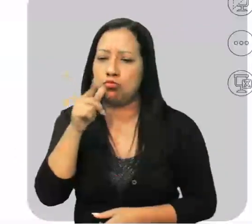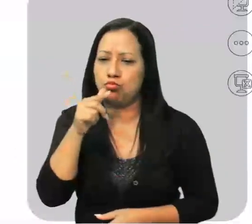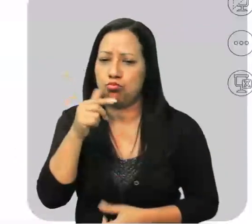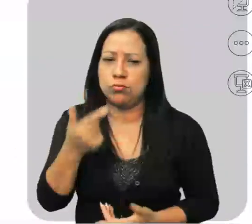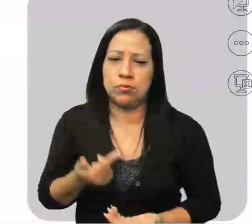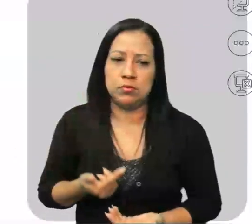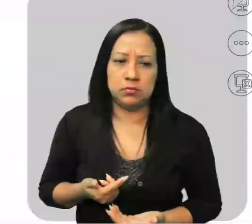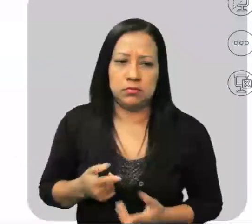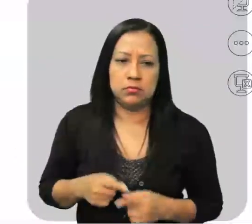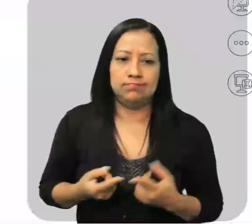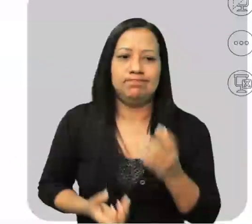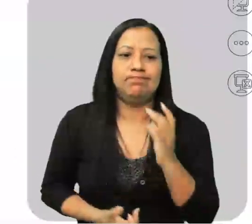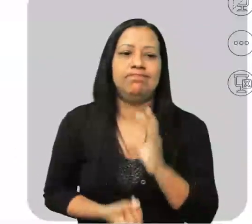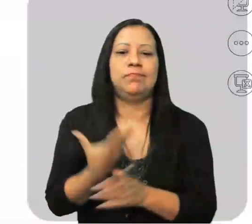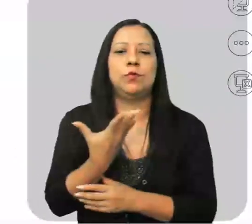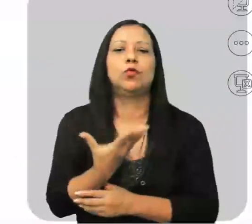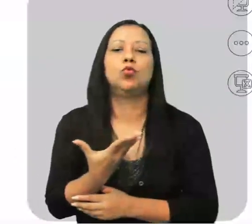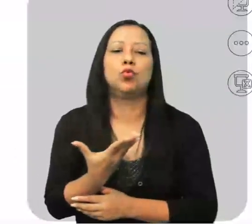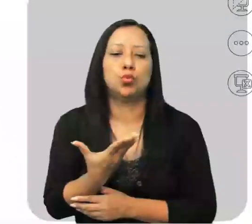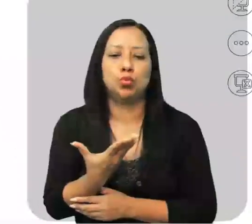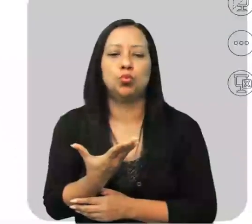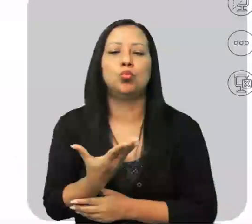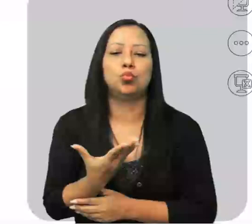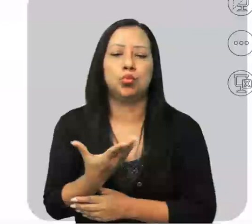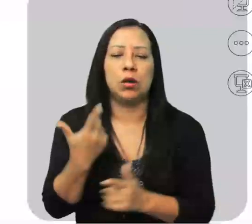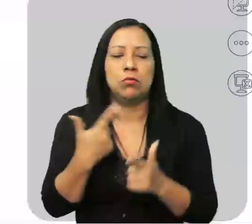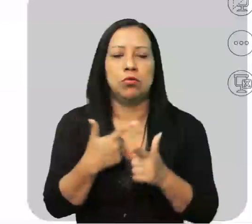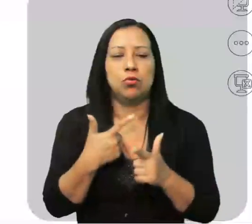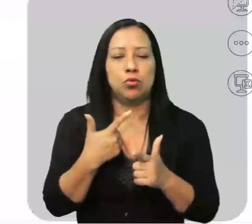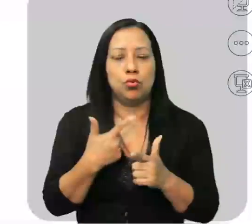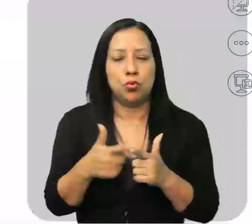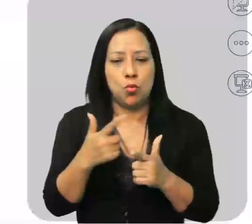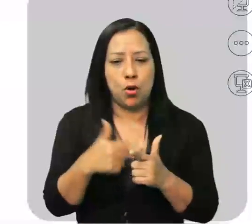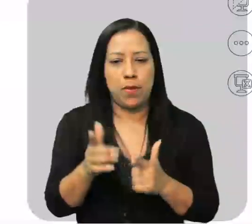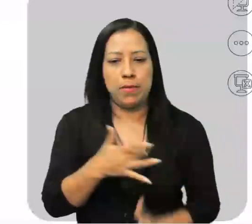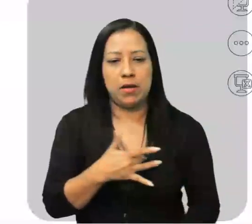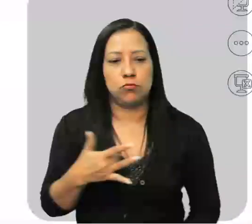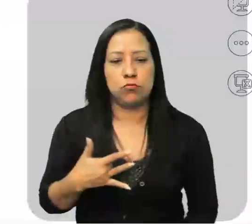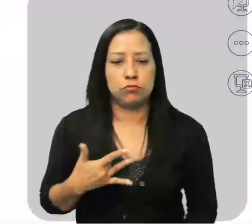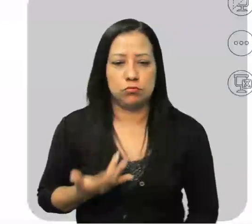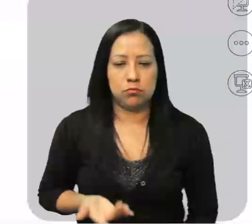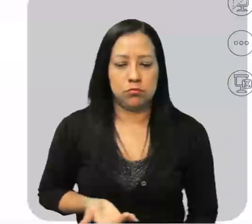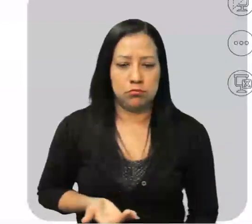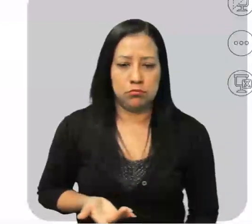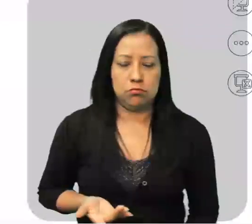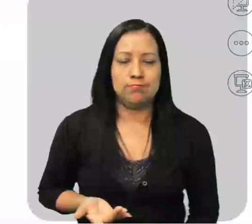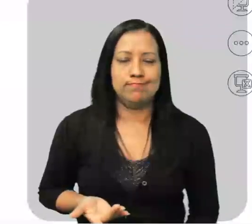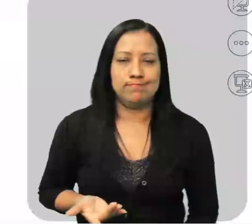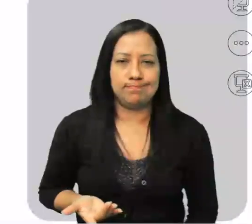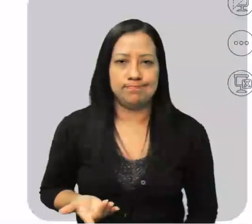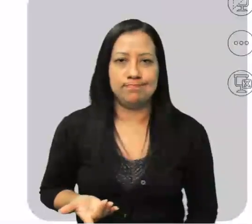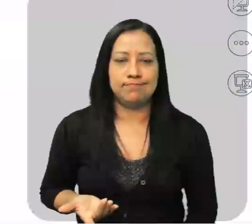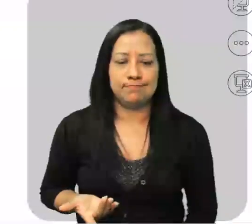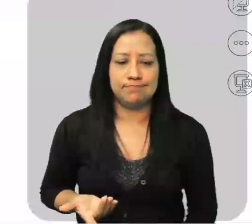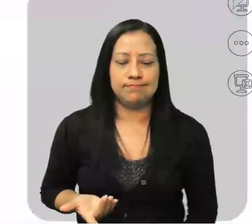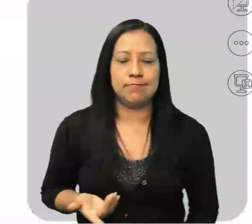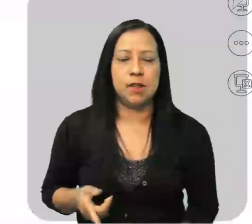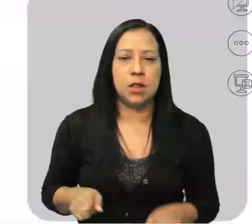causam graves danos sociais e ambientais. Danos também de saúde. Ou